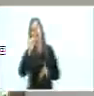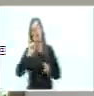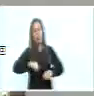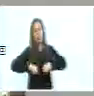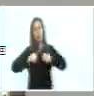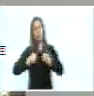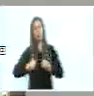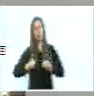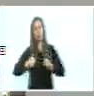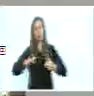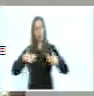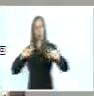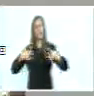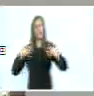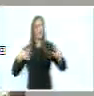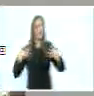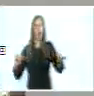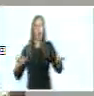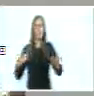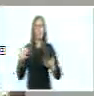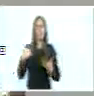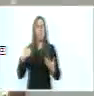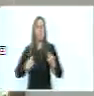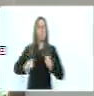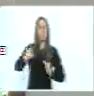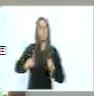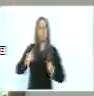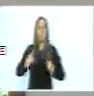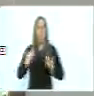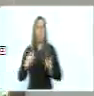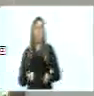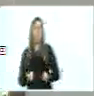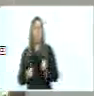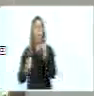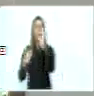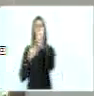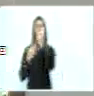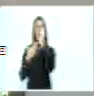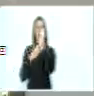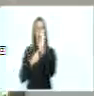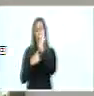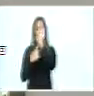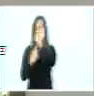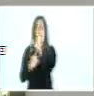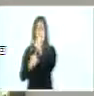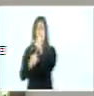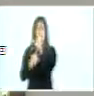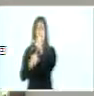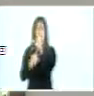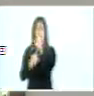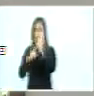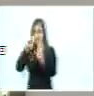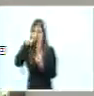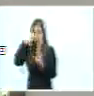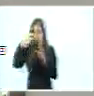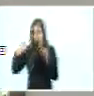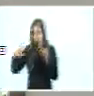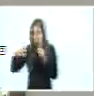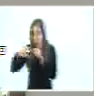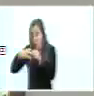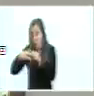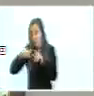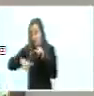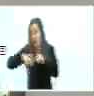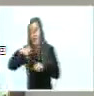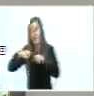ficar muito tempo mesmo. Eles não querem negociar, apresentar uma proposta absurda de criar um grupo de trabalho